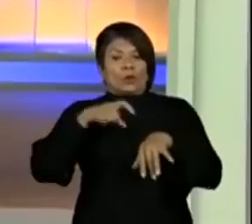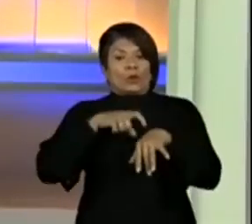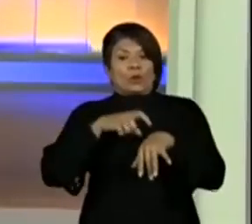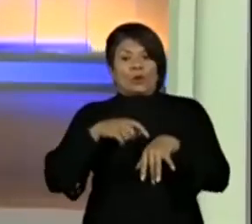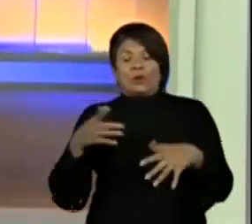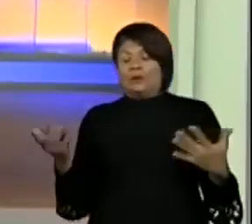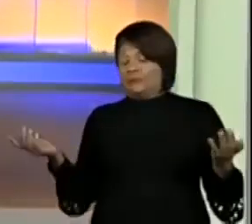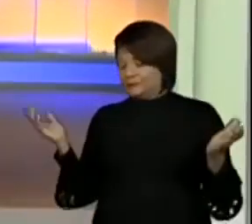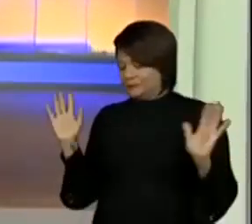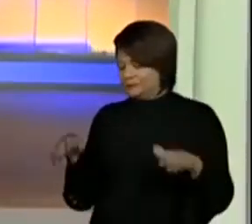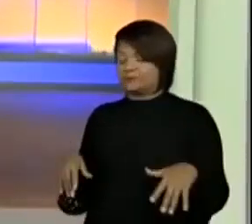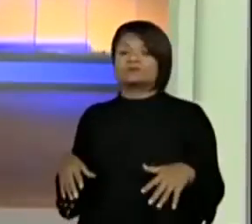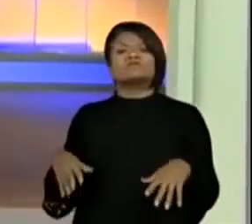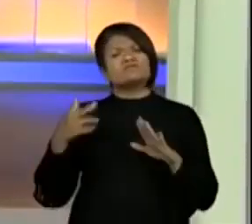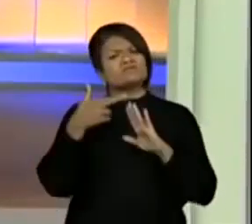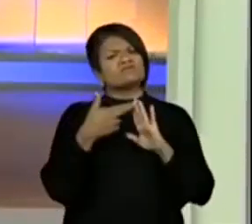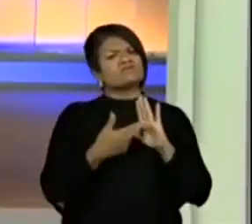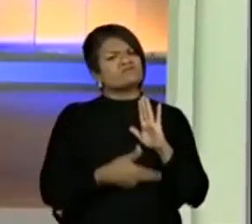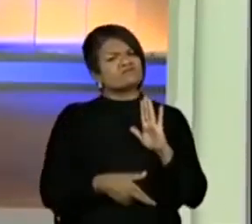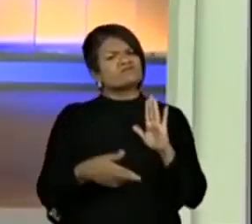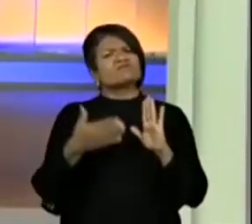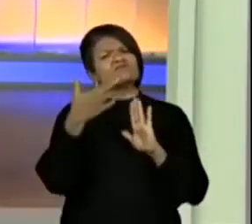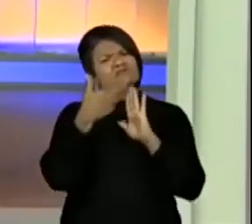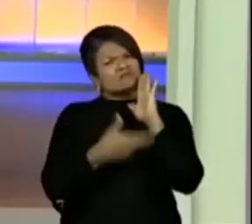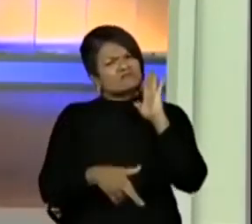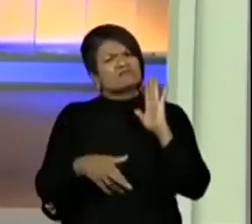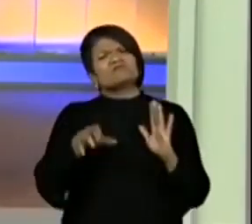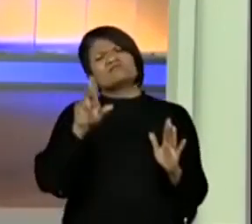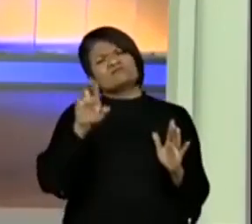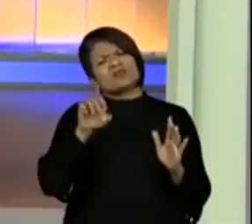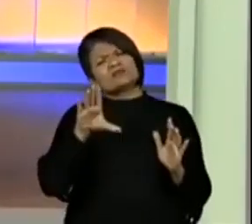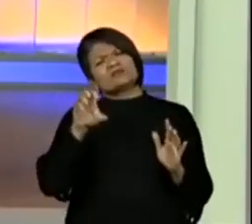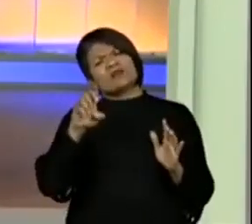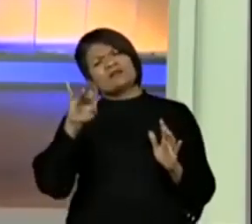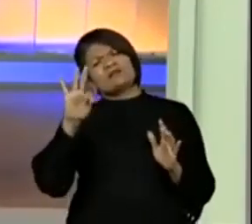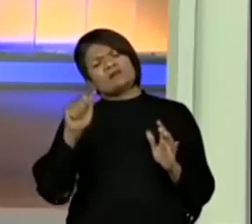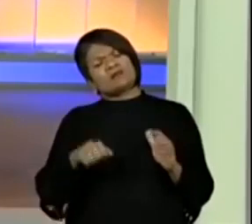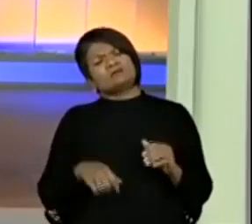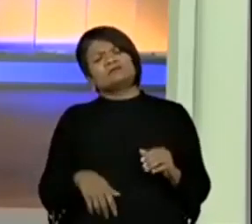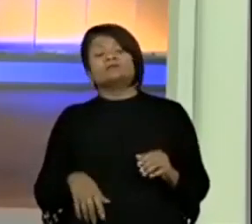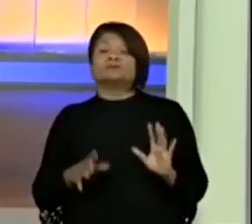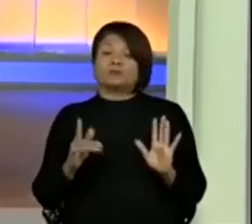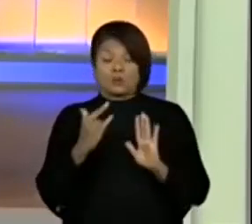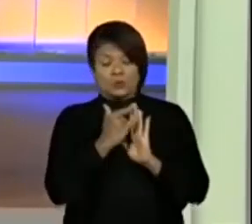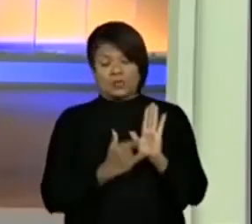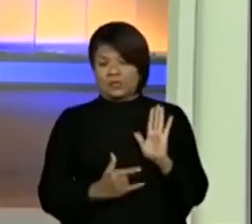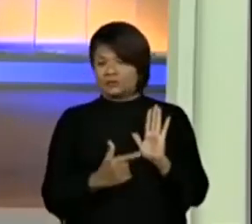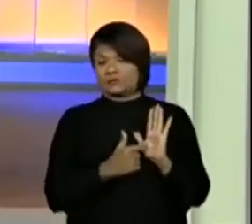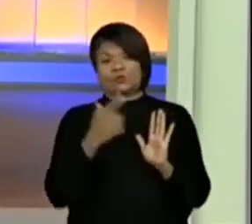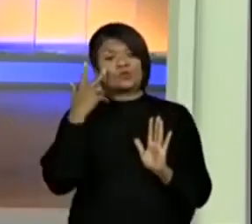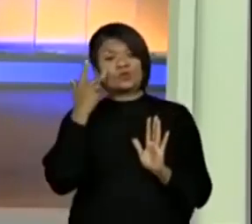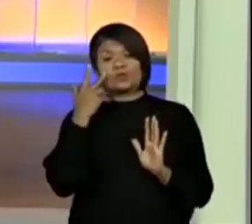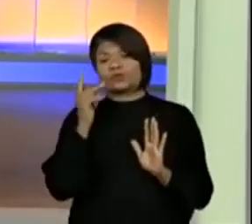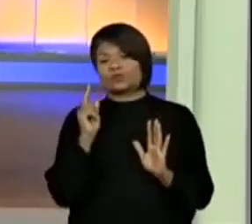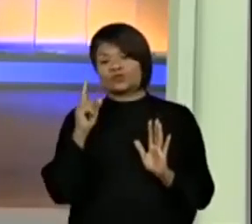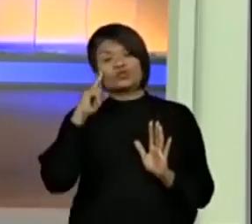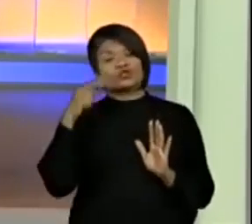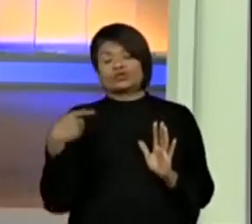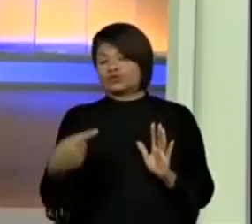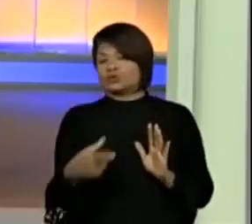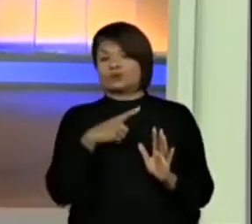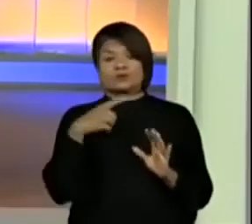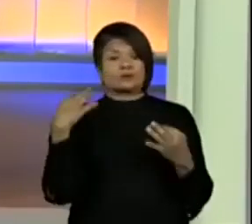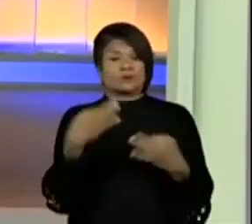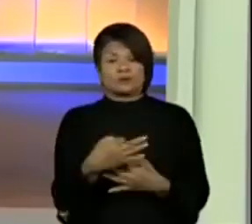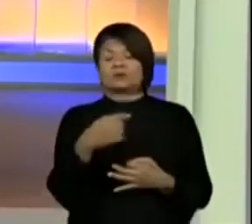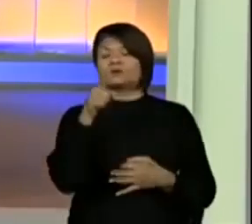dessa. E professora, receita? Receita, né? Esse texto, bom, ele é um texto comum no nosso dia a dia, tenho certeza que você já